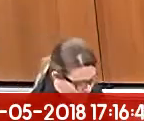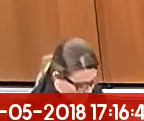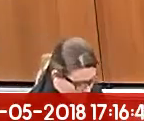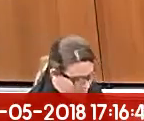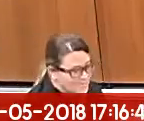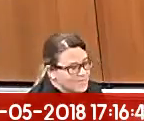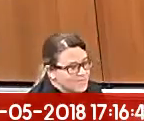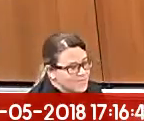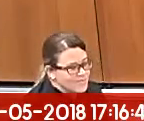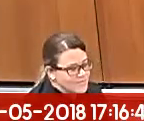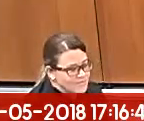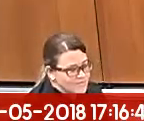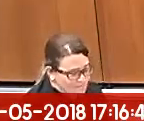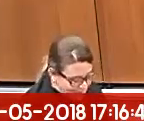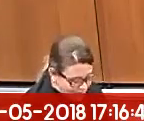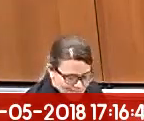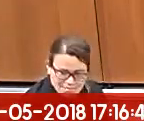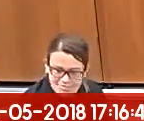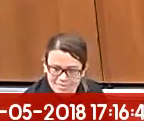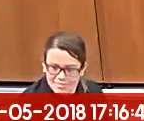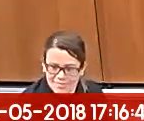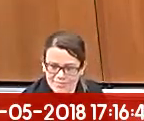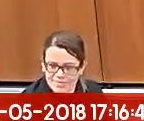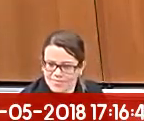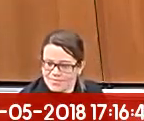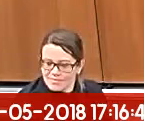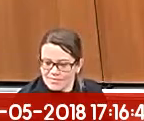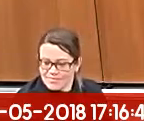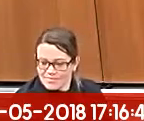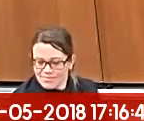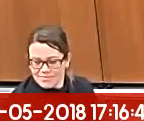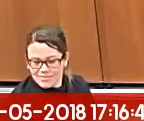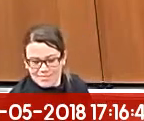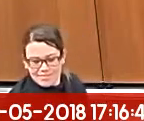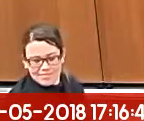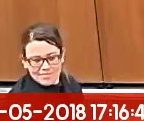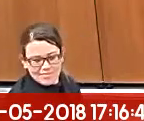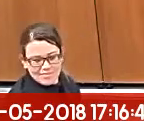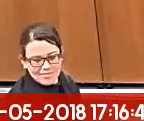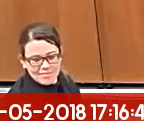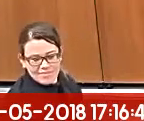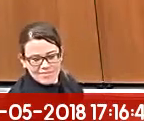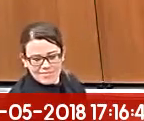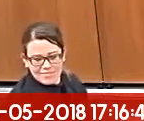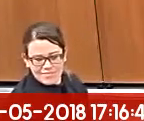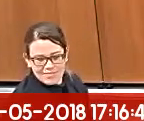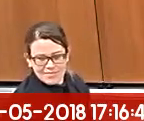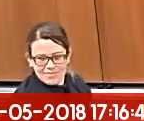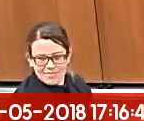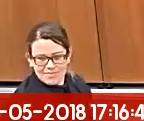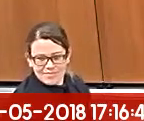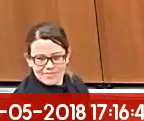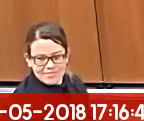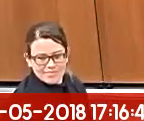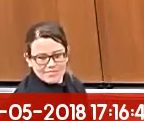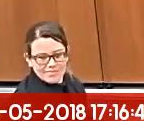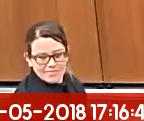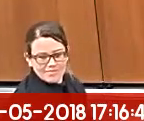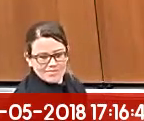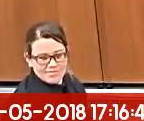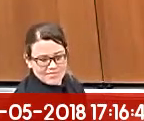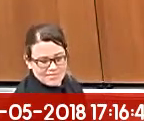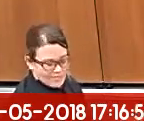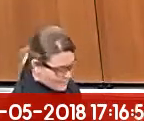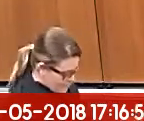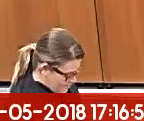agradecer a oportunidade mesmo, de coração. Tudo bem. Dona Vilma. Fazer um pedido. Pois não. A Rose falou conosco aqui agora